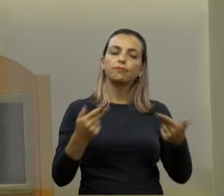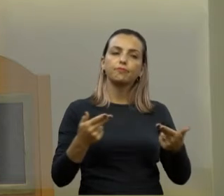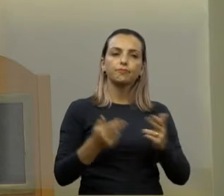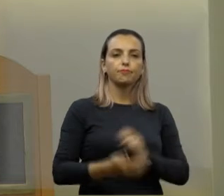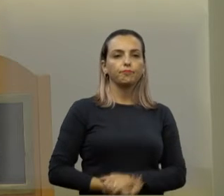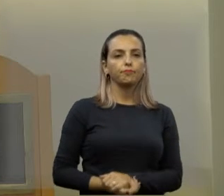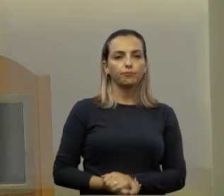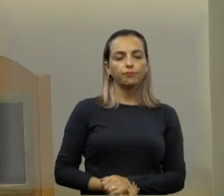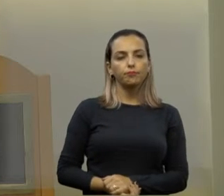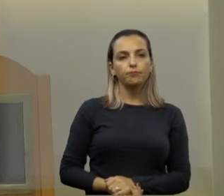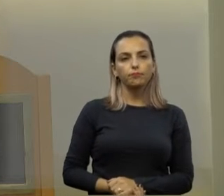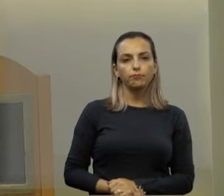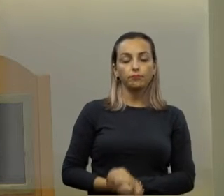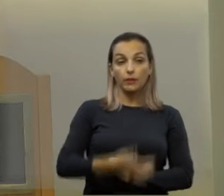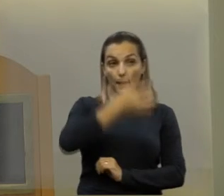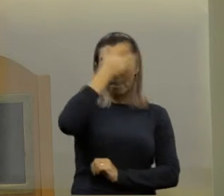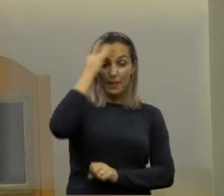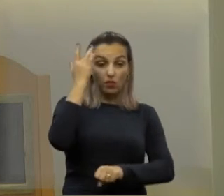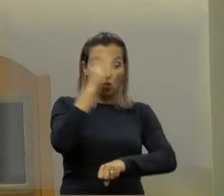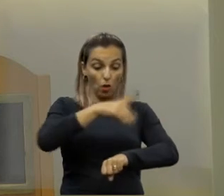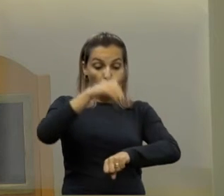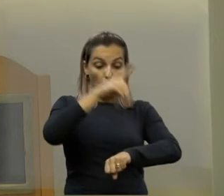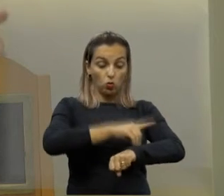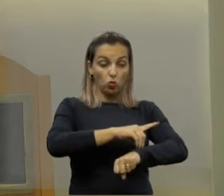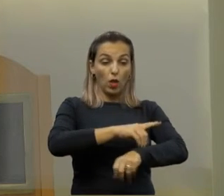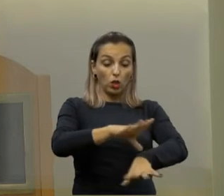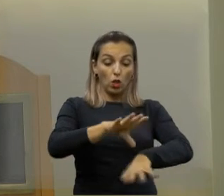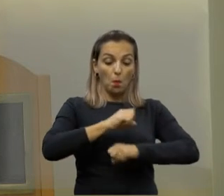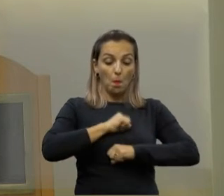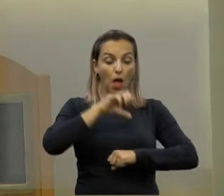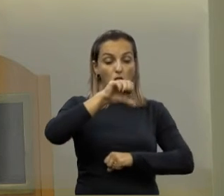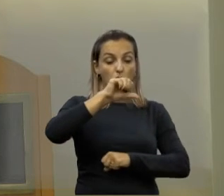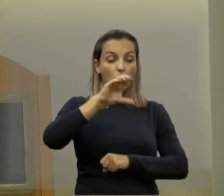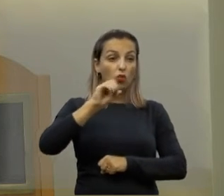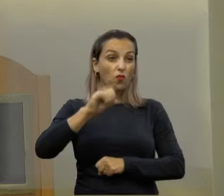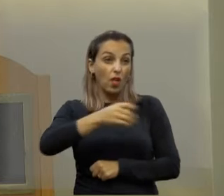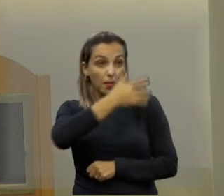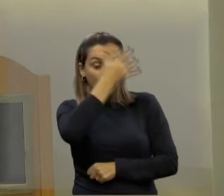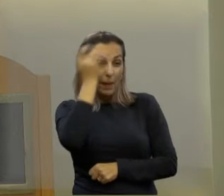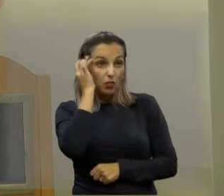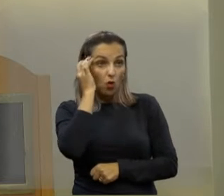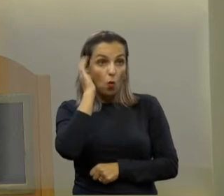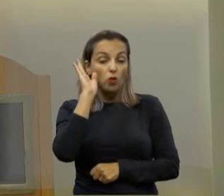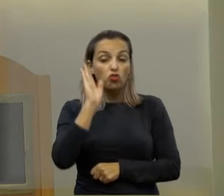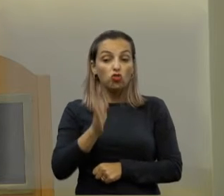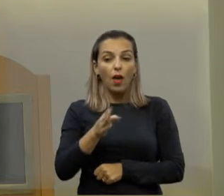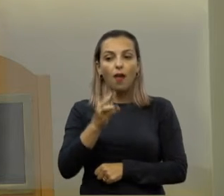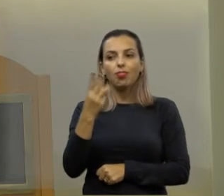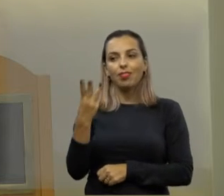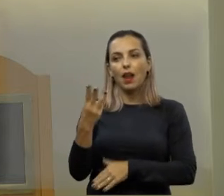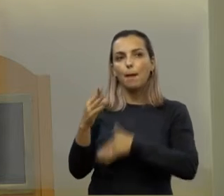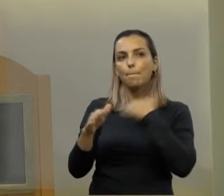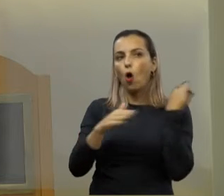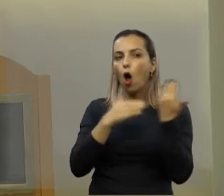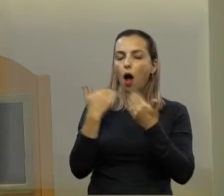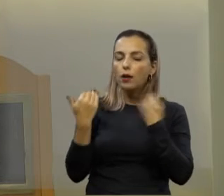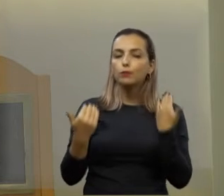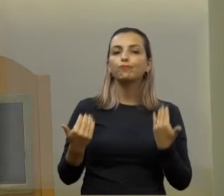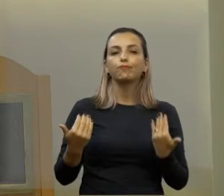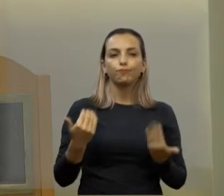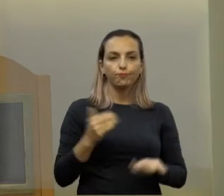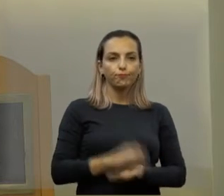o número de pessoas infectadas Como já disse aqui né quase 900 pessoas faleceram já três pessoas